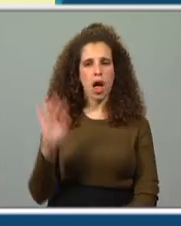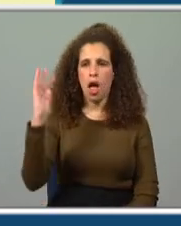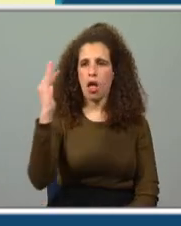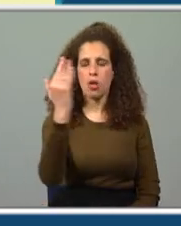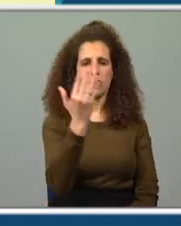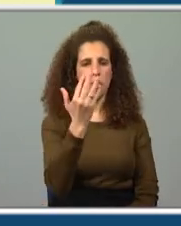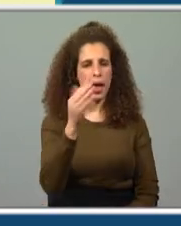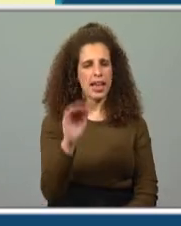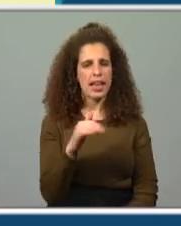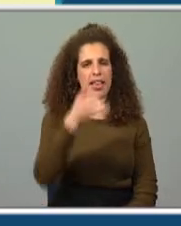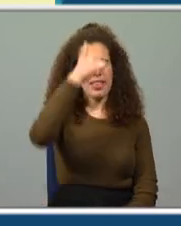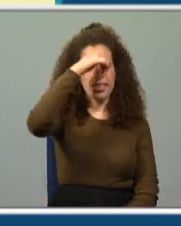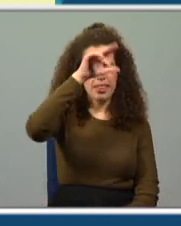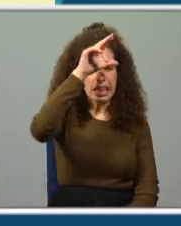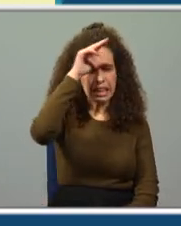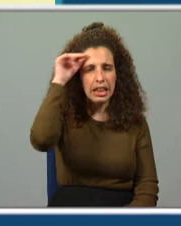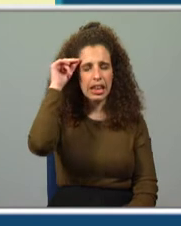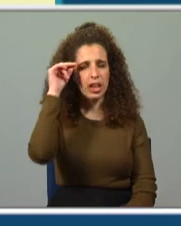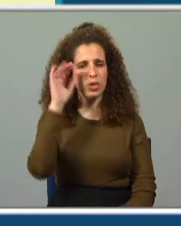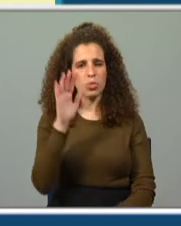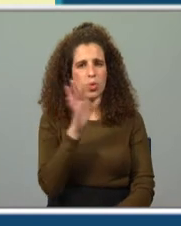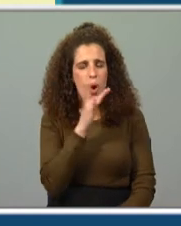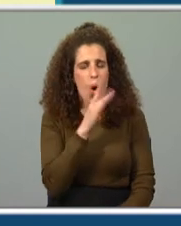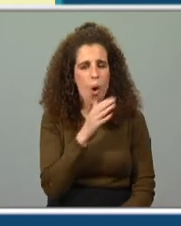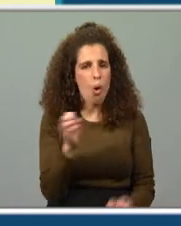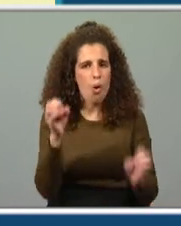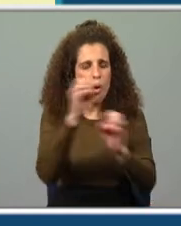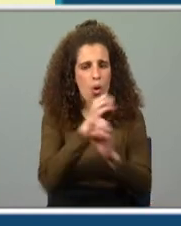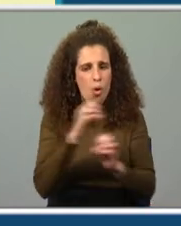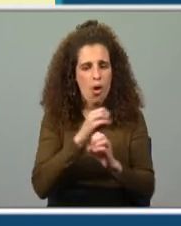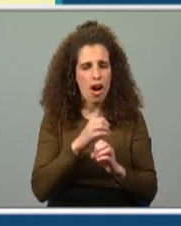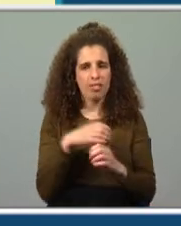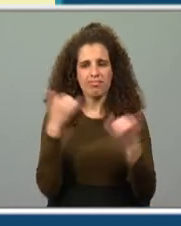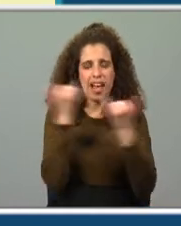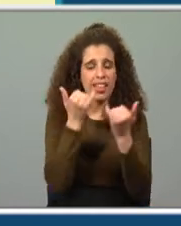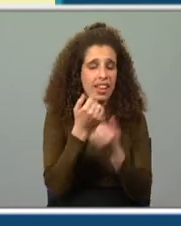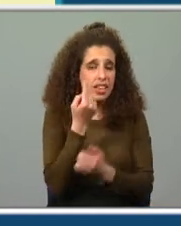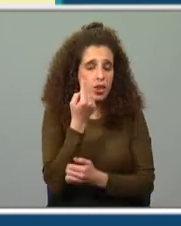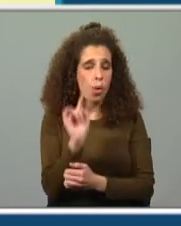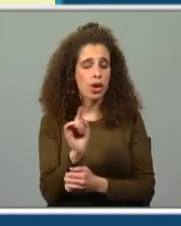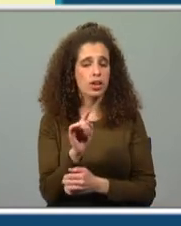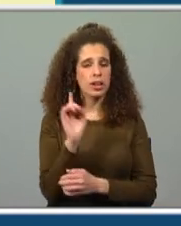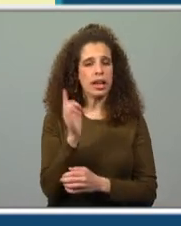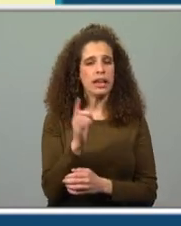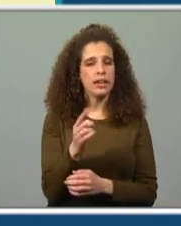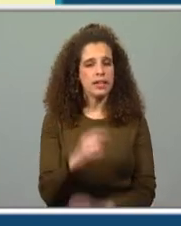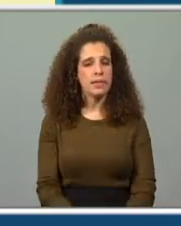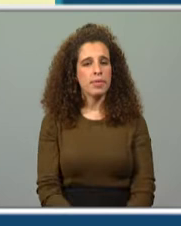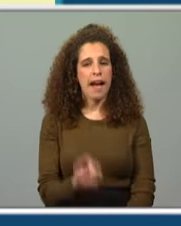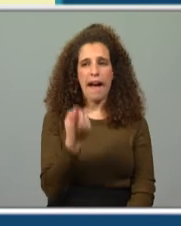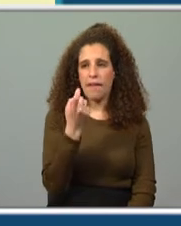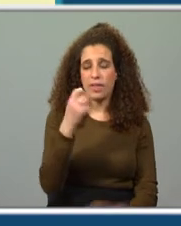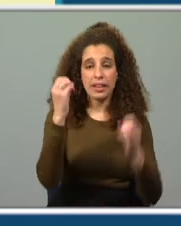sombra cinzenta. O cinzento não traz cor, não é? Portanto, não é lá... assim muito alegre, não é? Exatamente. Lá está aqui a falta de